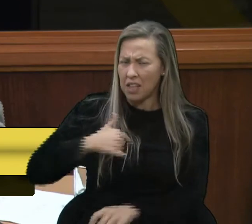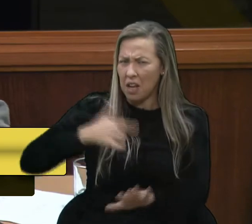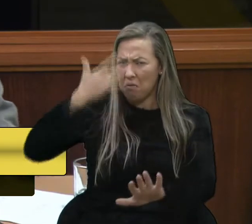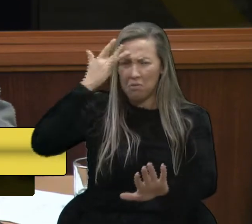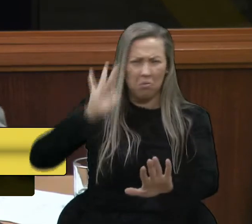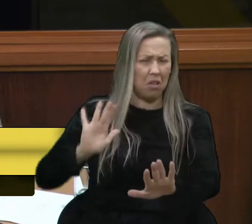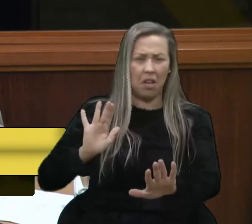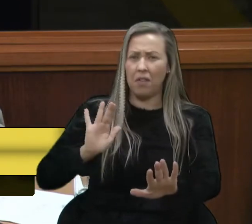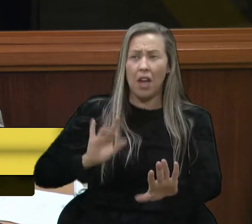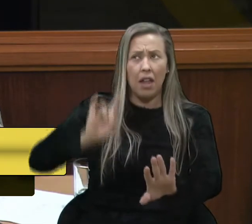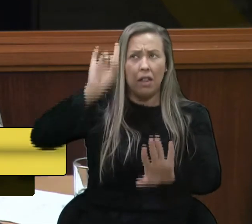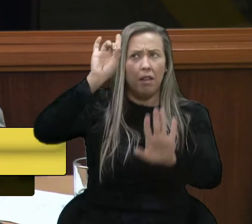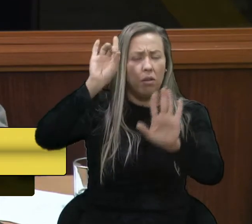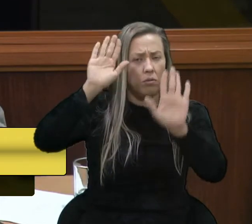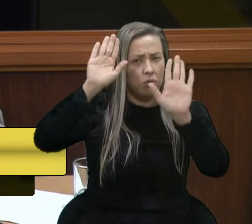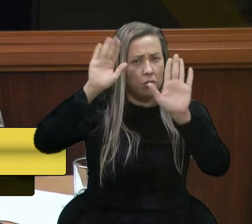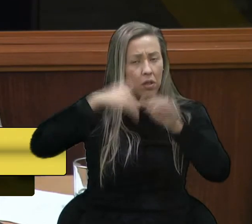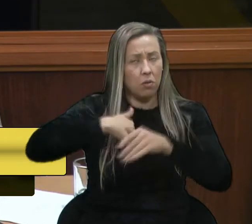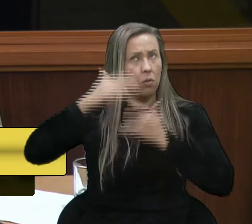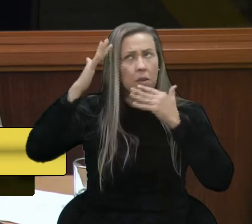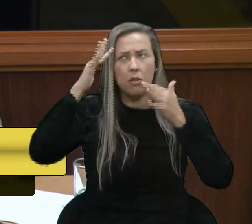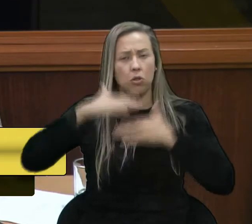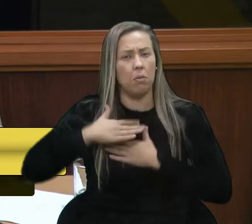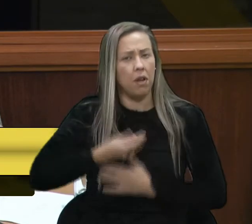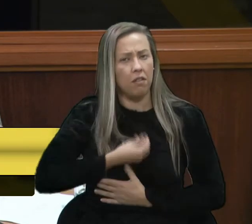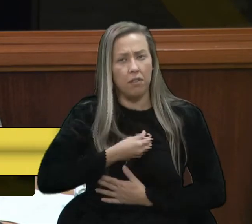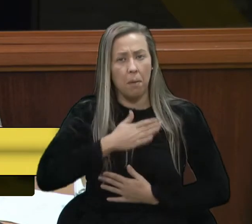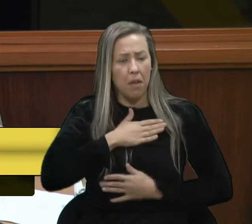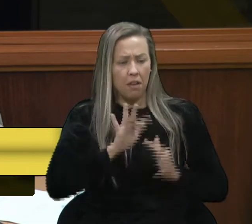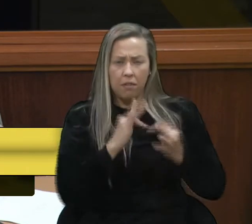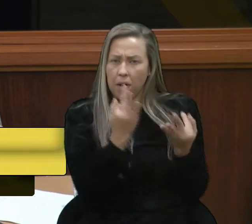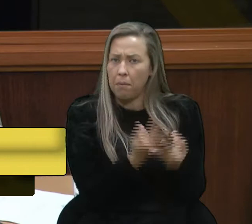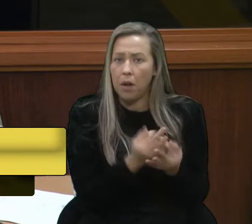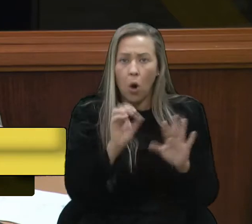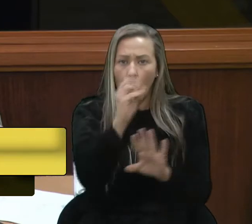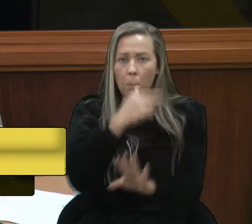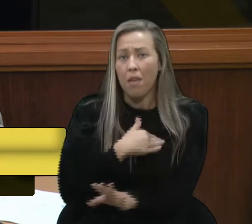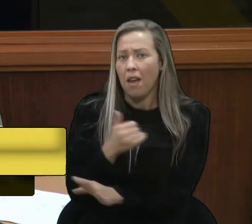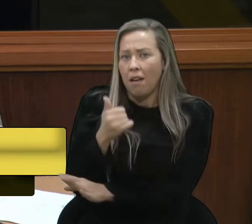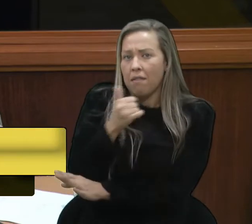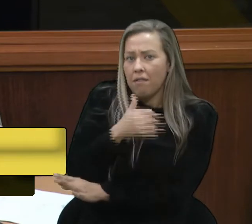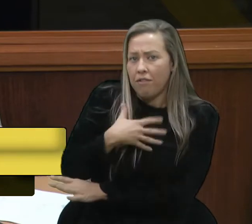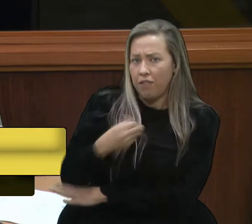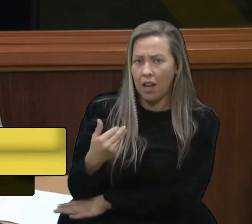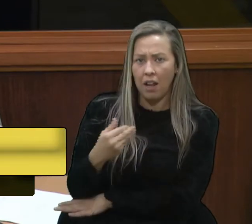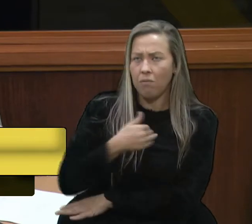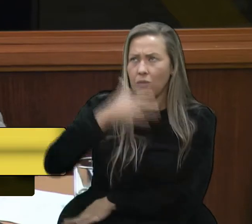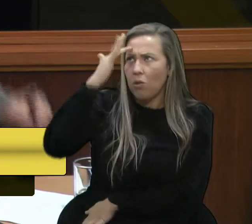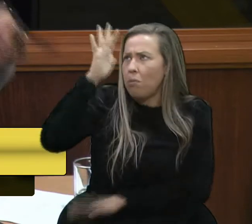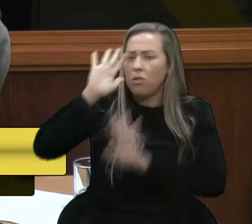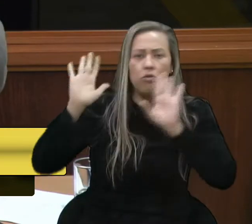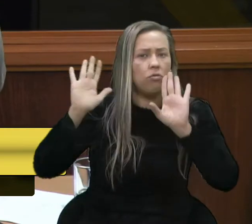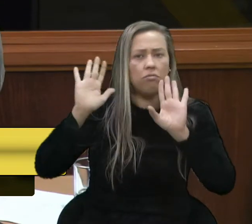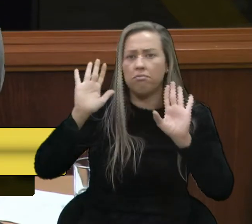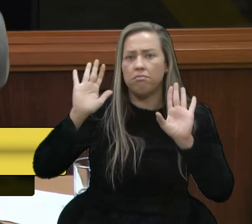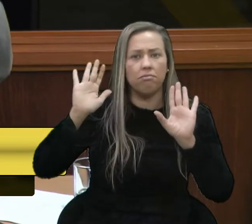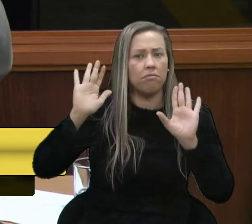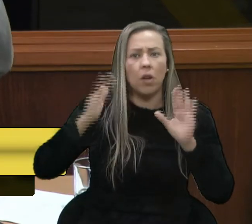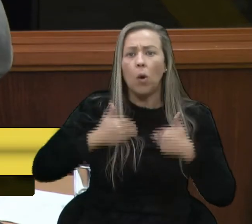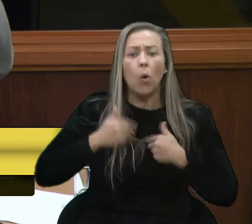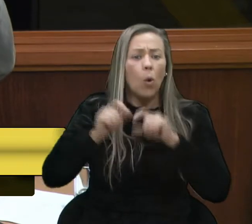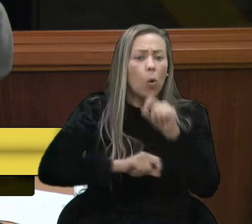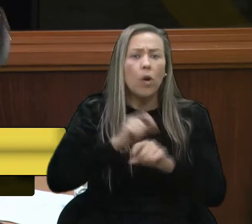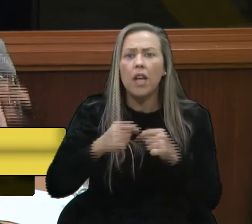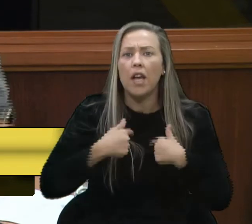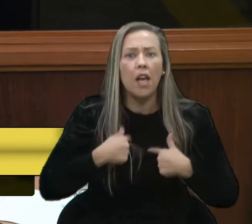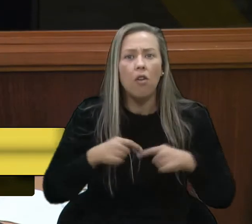que Deus o livre acontece comigo, né, com um familiar meu, principalmente uma filha, eu não sei a